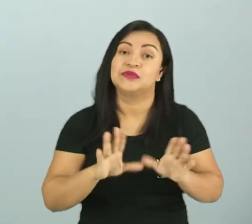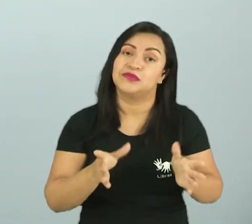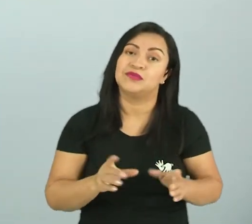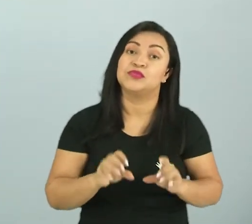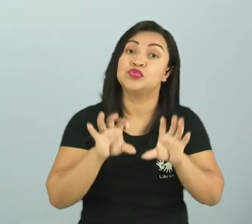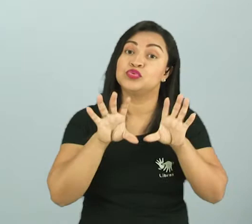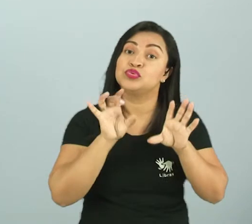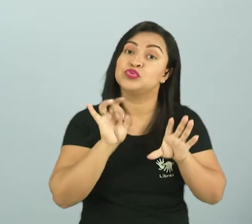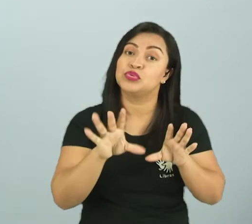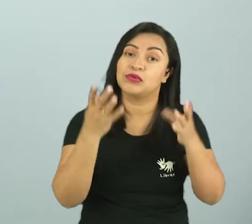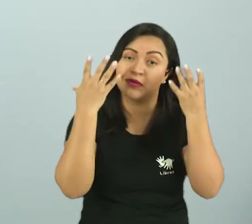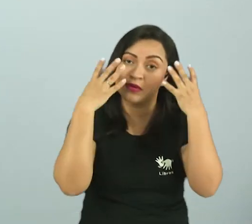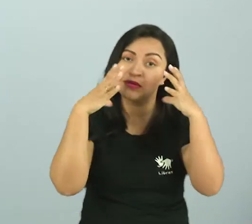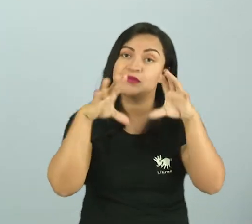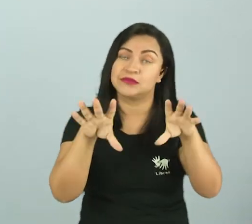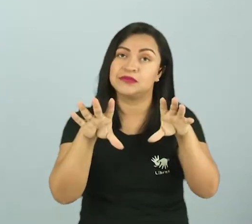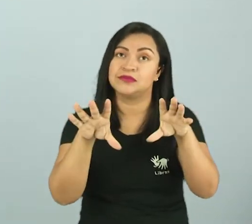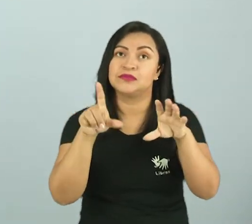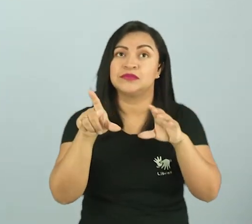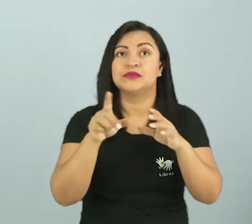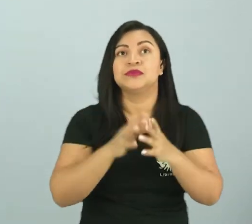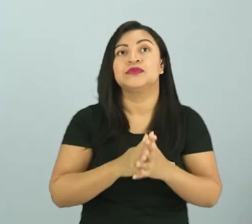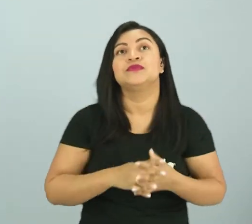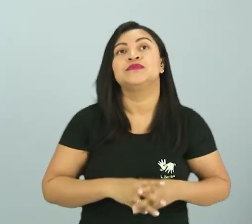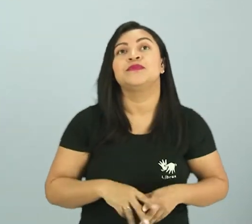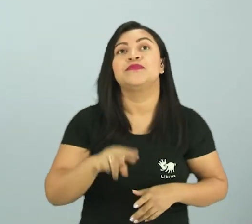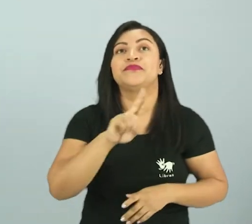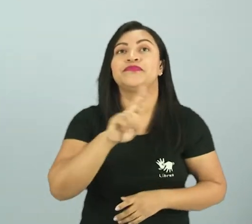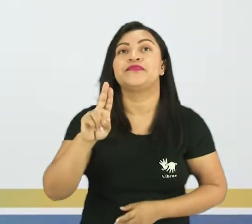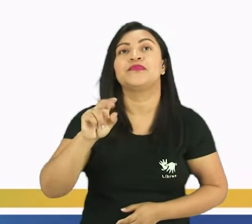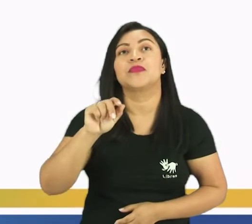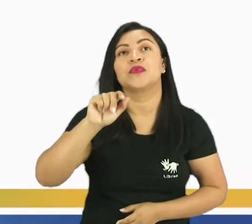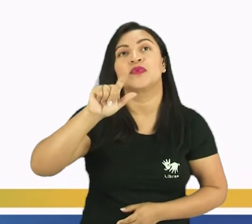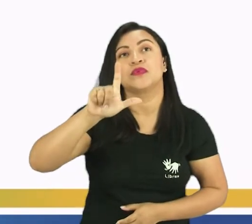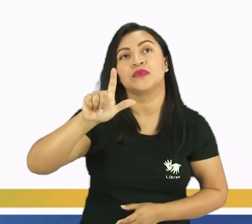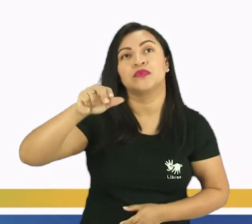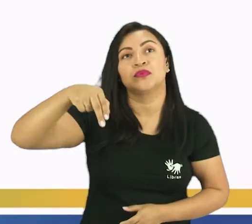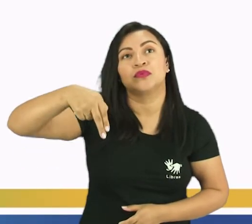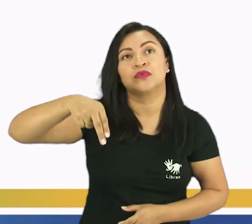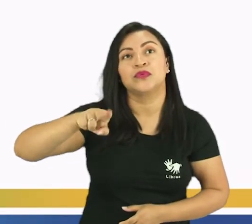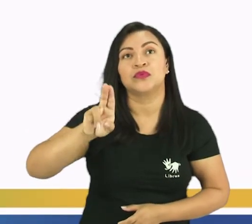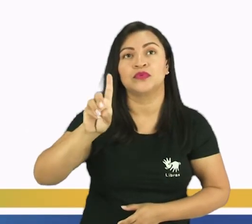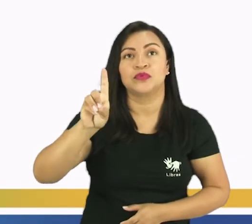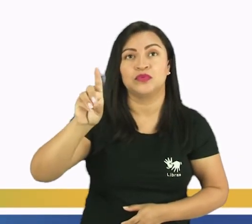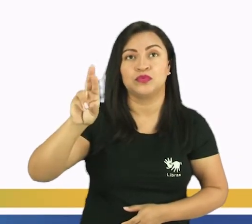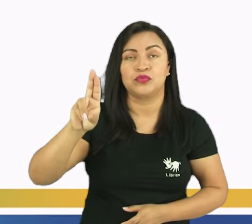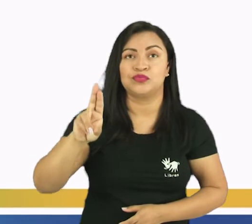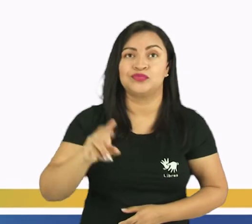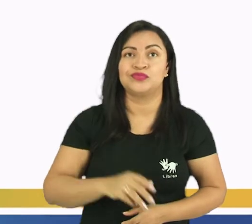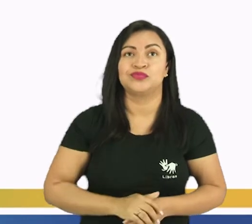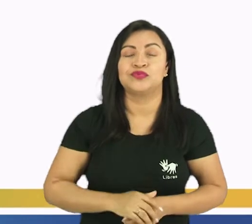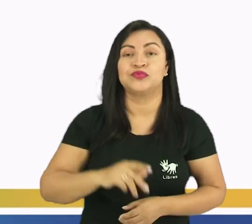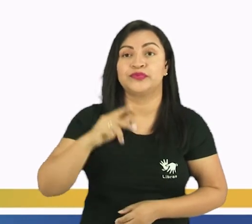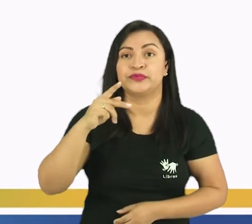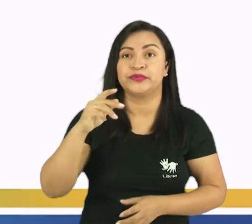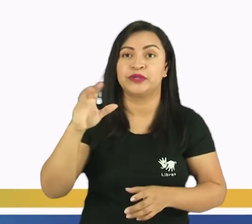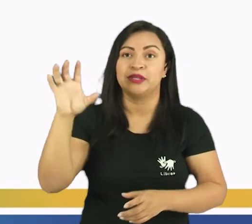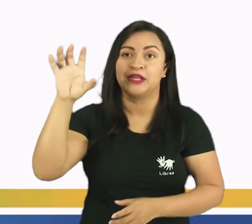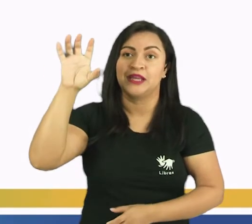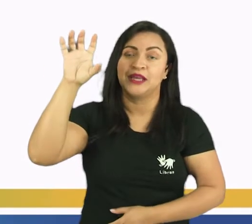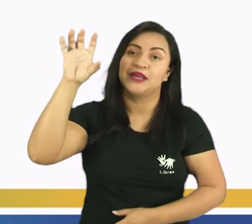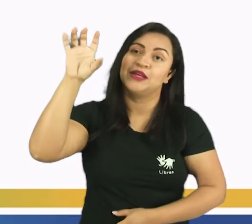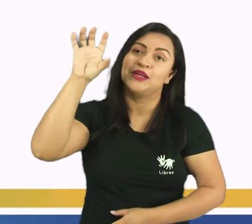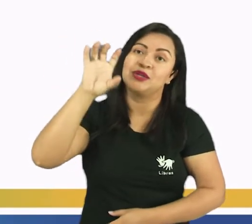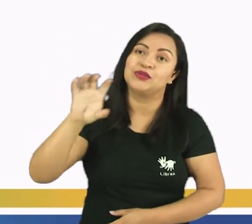lá. O lundu, que é do Pará, e o carimbó, que é do Pará também. Aí a gente vai colocar